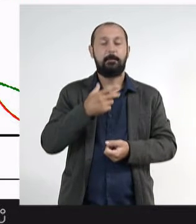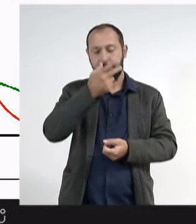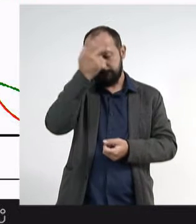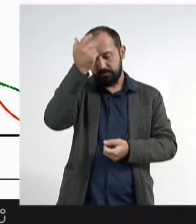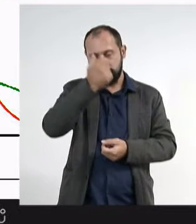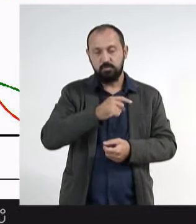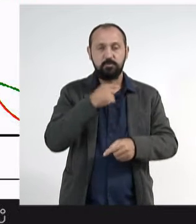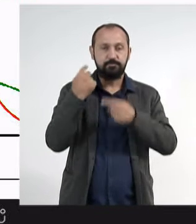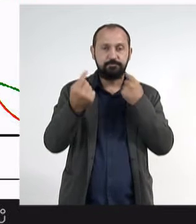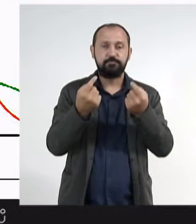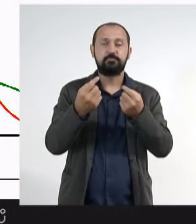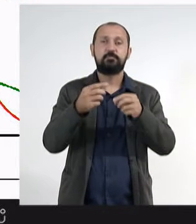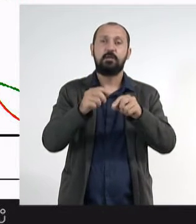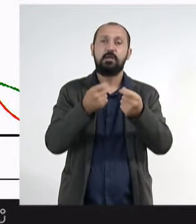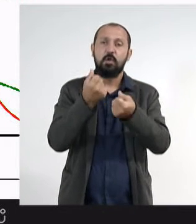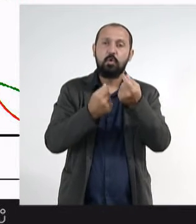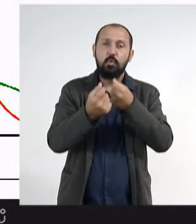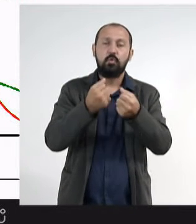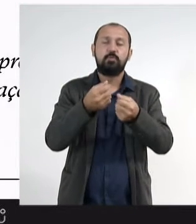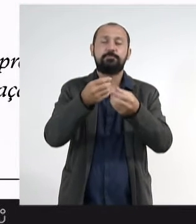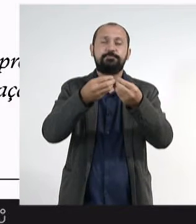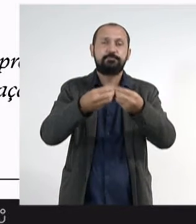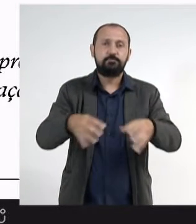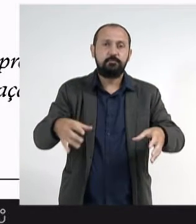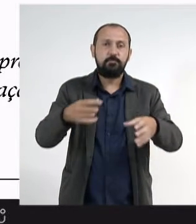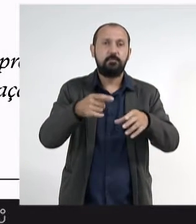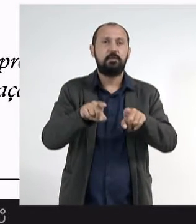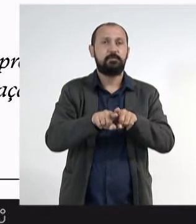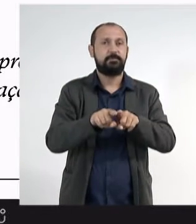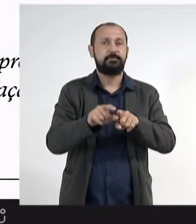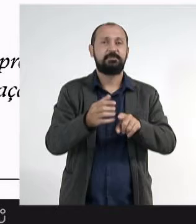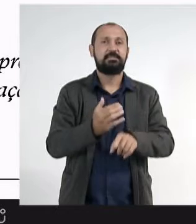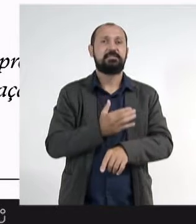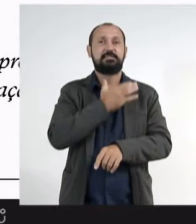vidas, prejuízos econômicos, sociais, ambientais e poluição difusa.